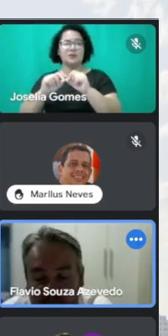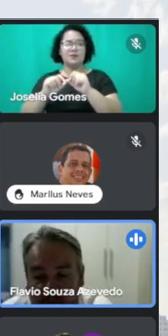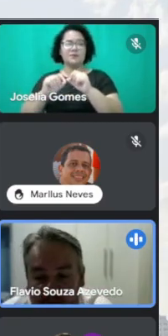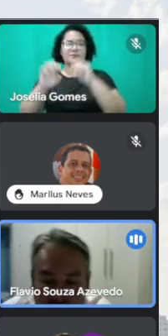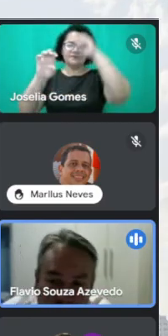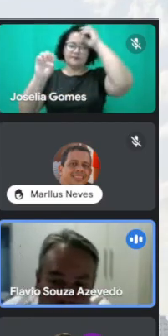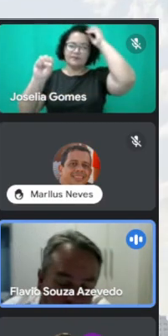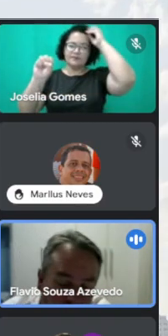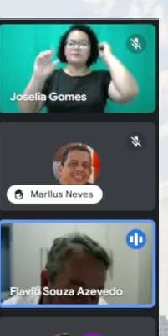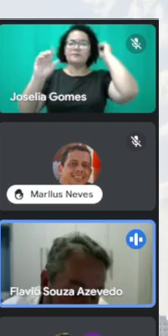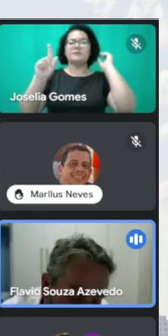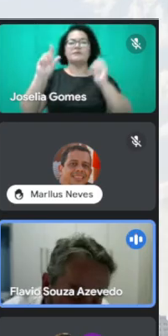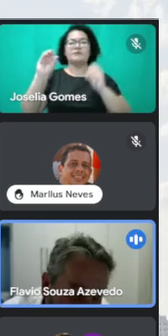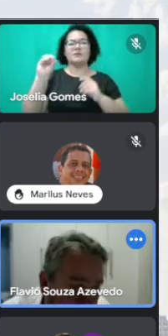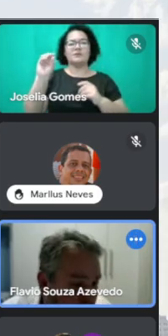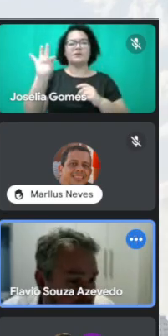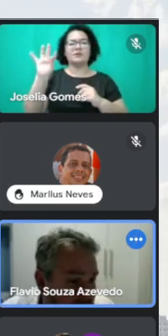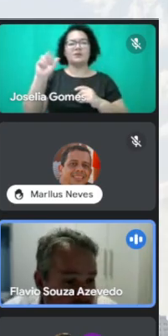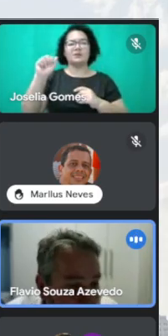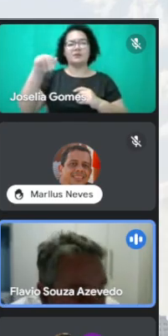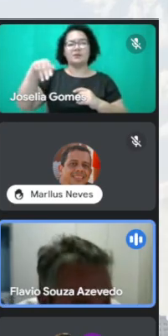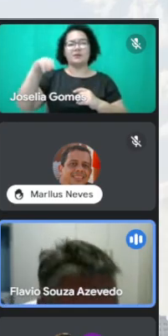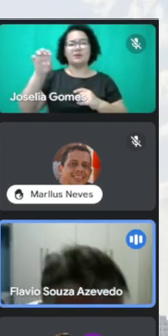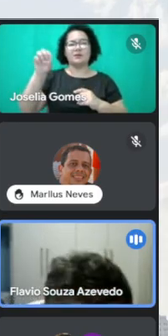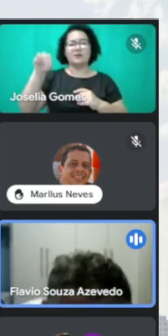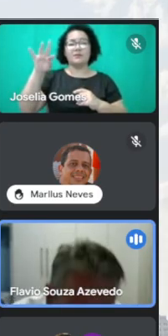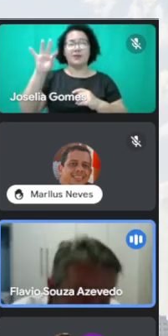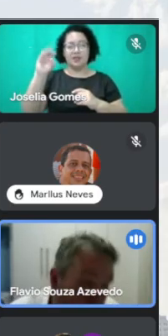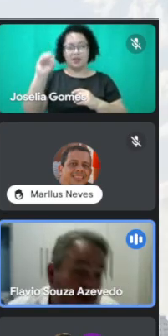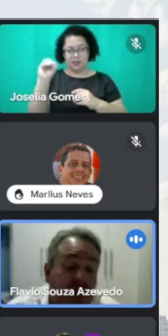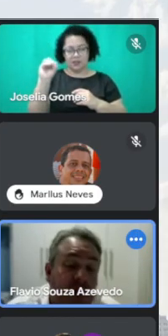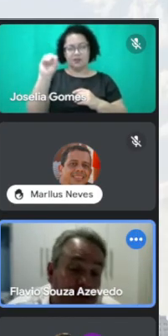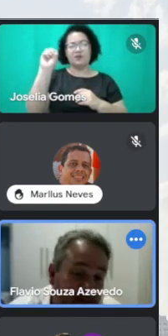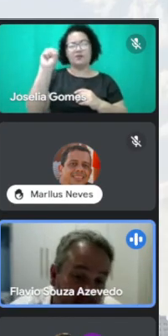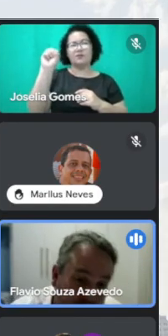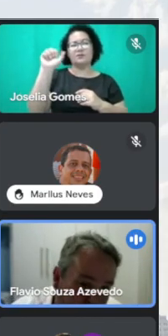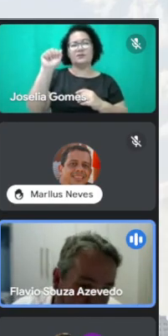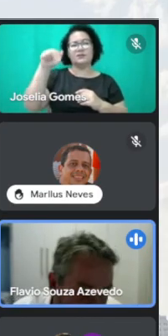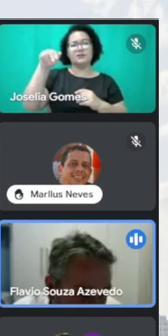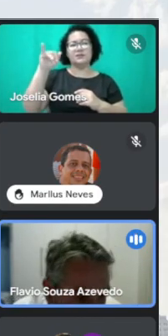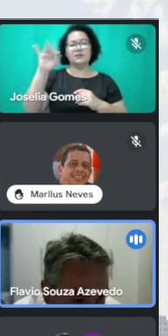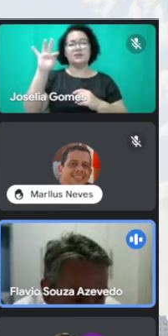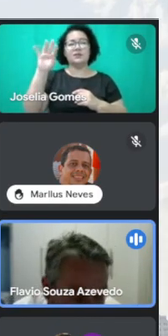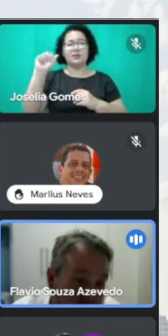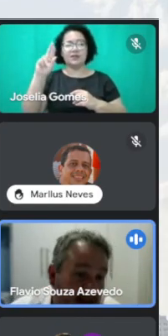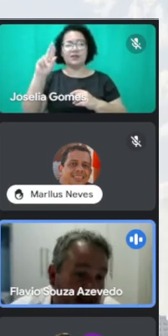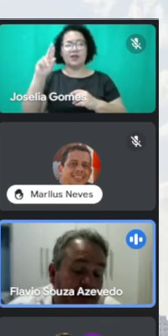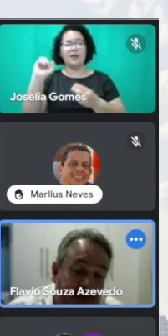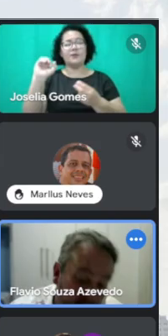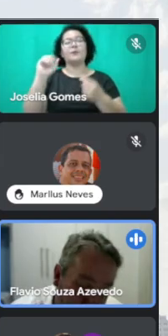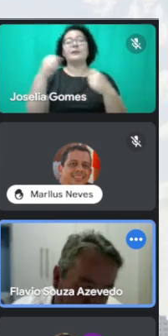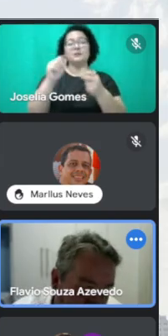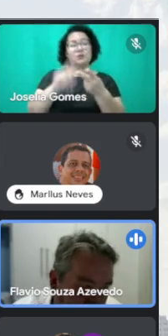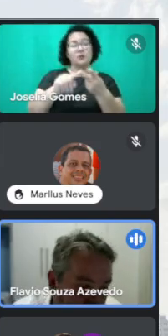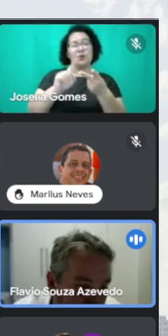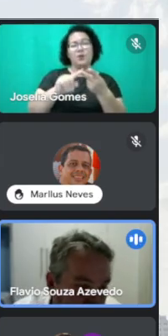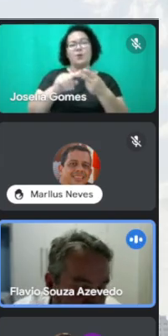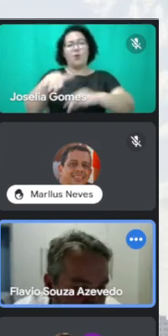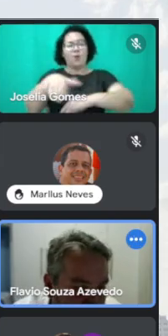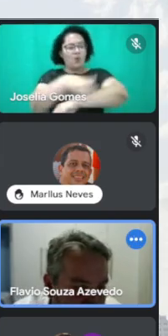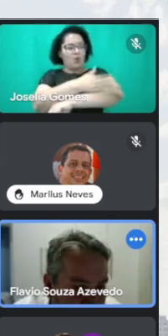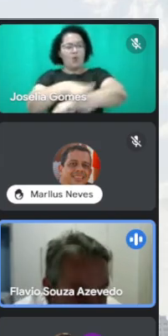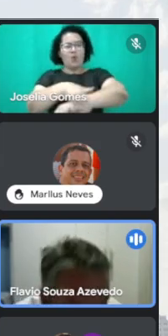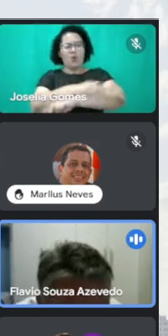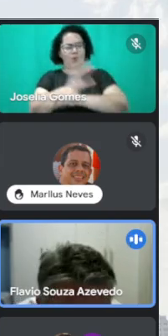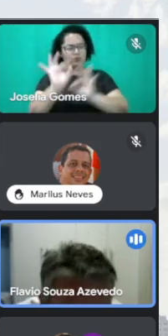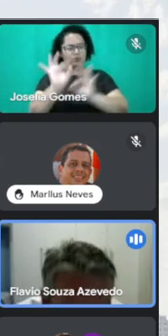é porque não deu para colocar aqui nas fotos, mas teve que pavimentar a rua, teve que fazer calçada, teve